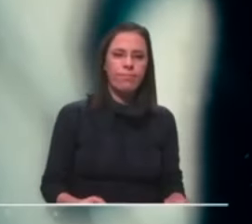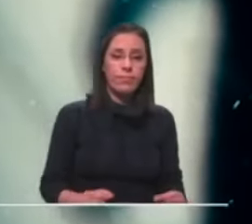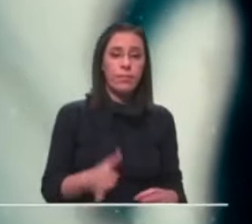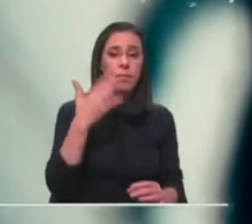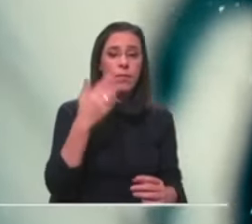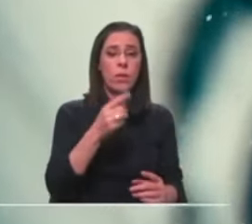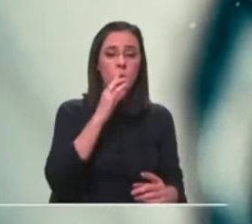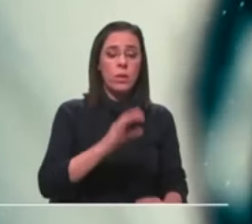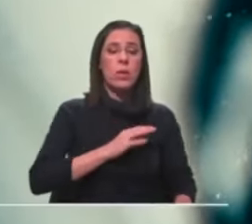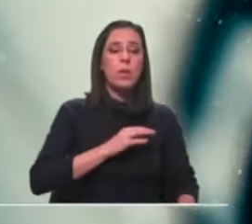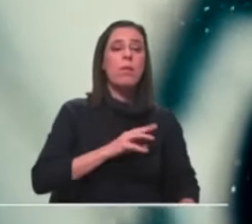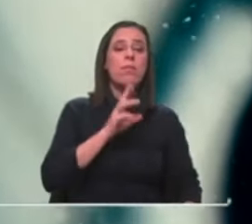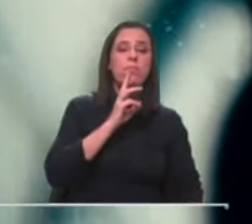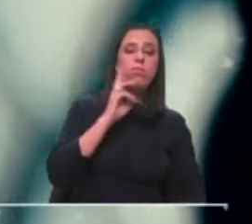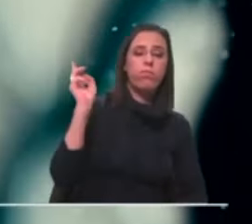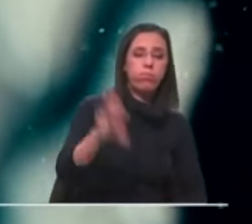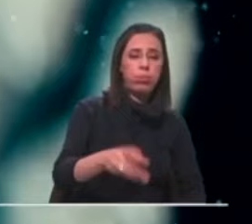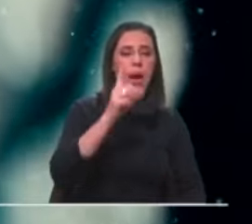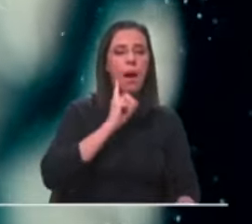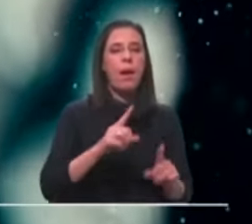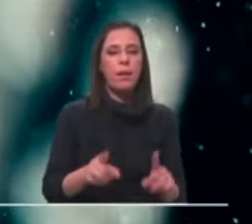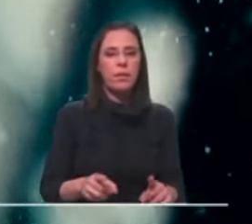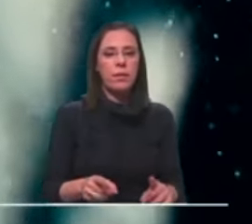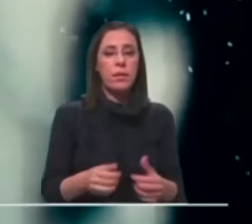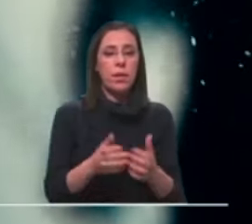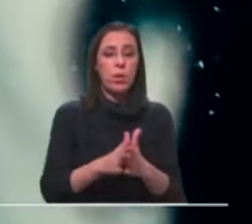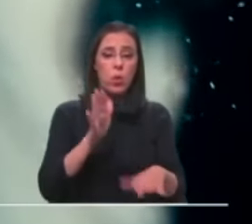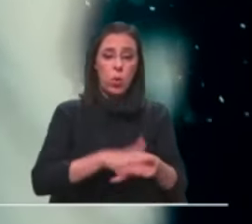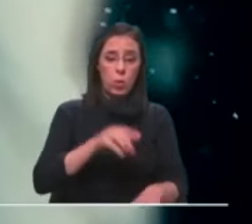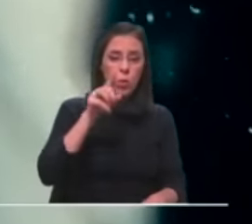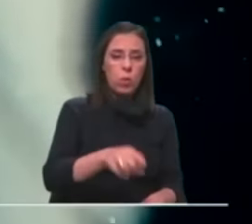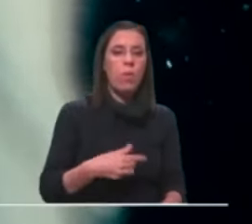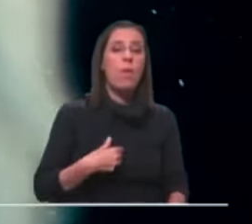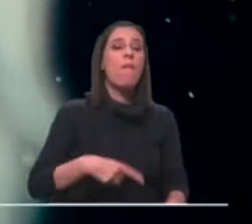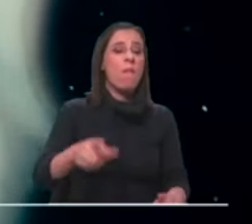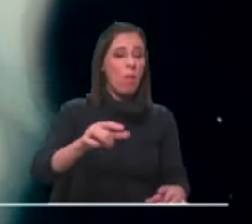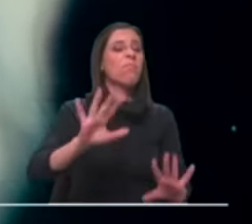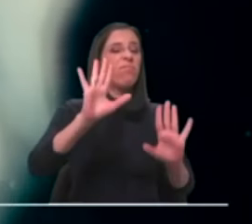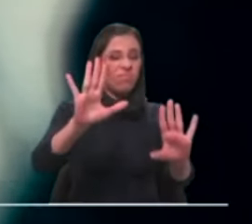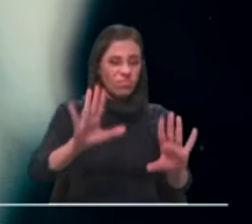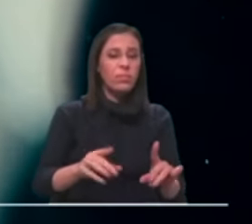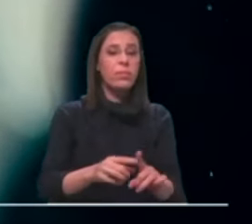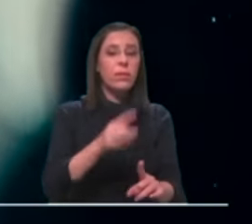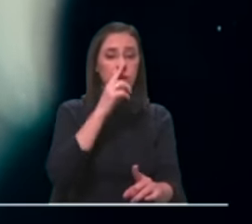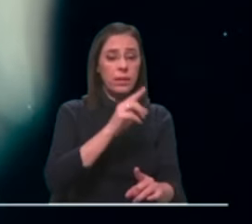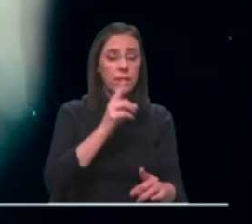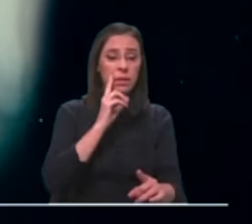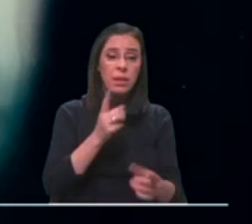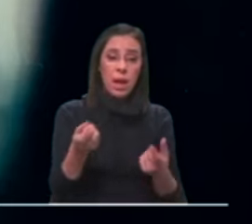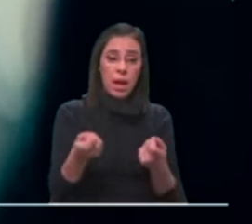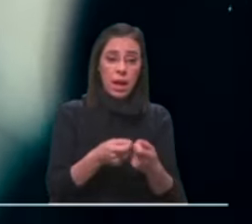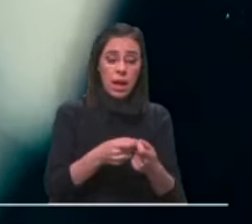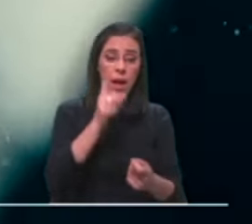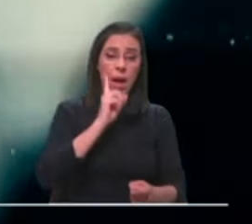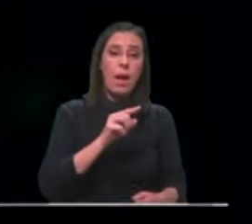Primeira coisa que a senhora manda, sim, isto é tudo da cobra. Eu vou de f*** e a chegasse